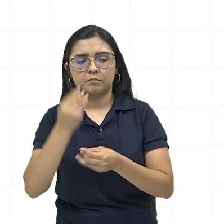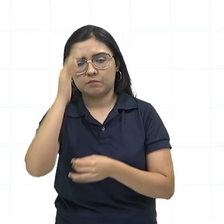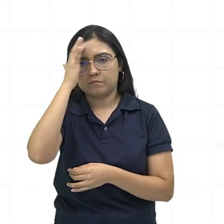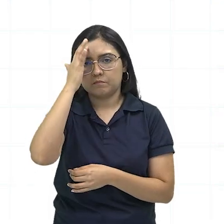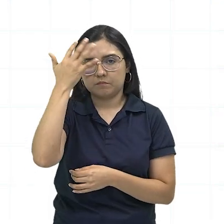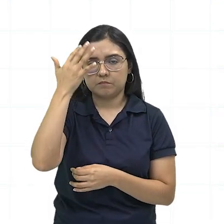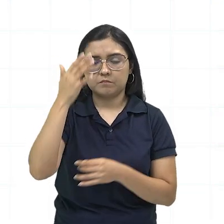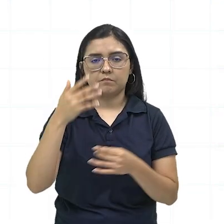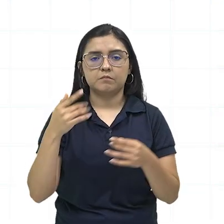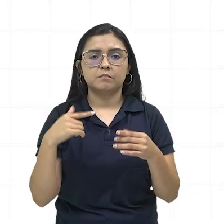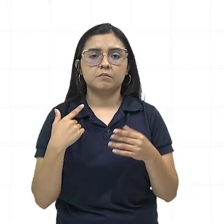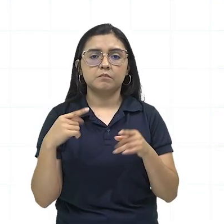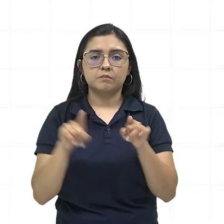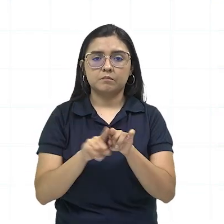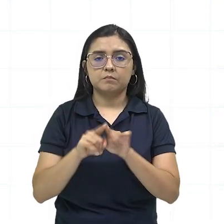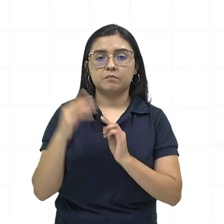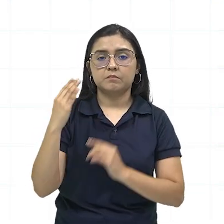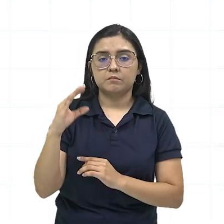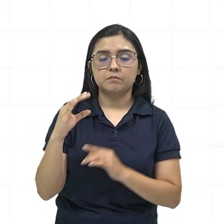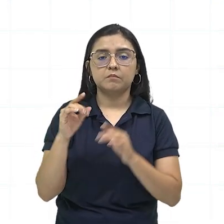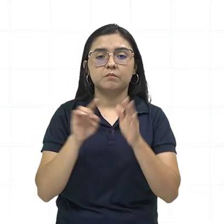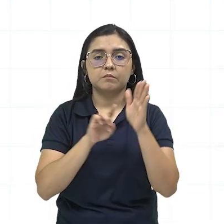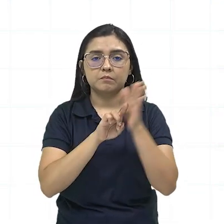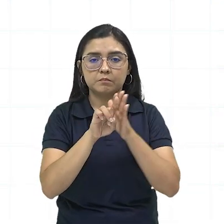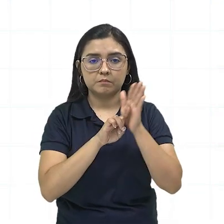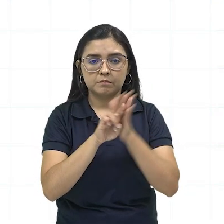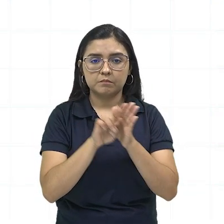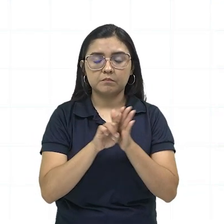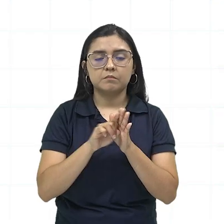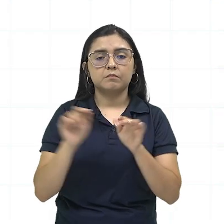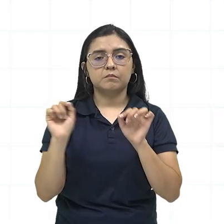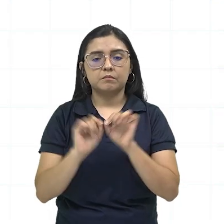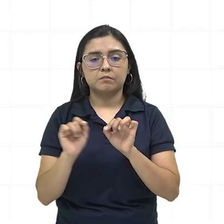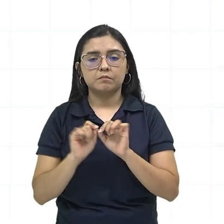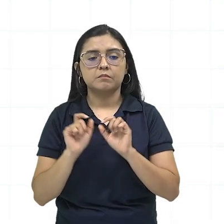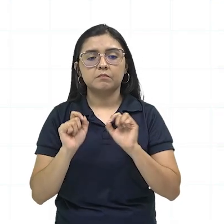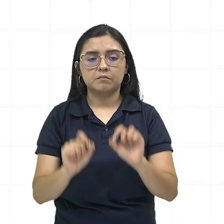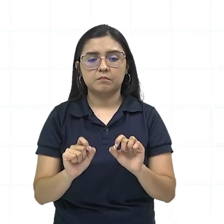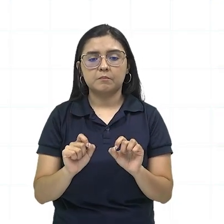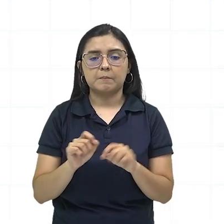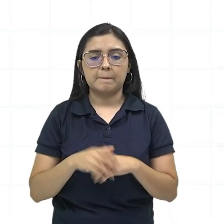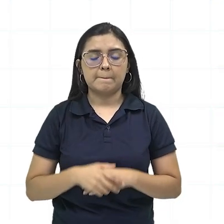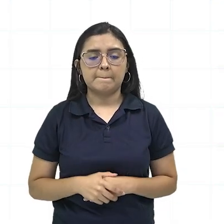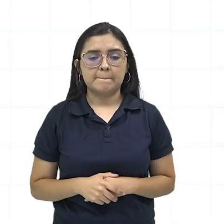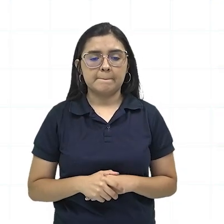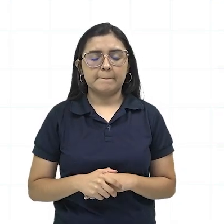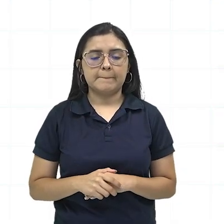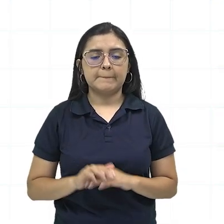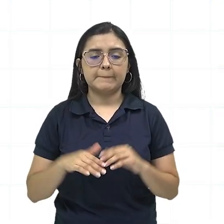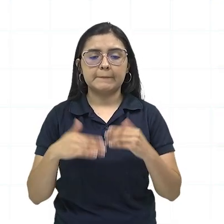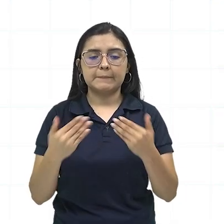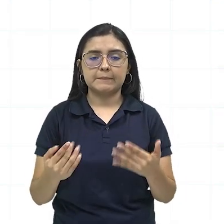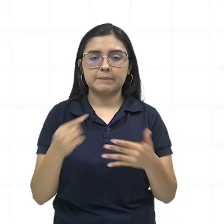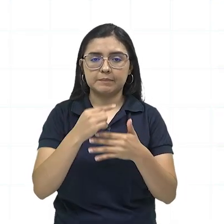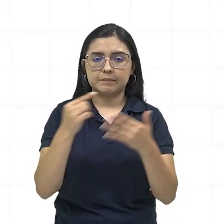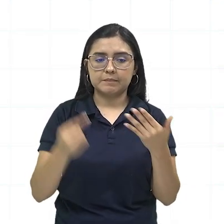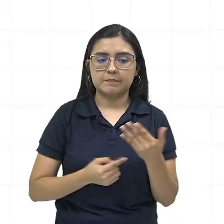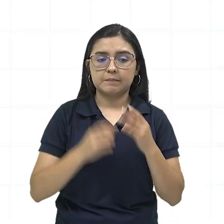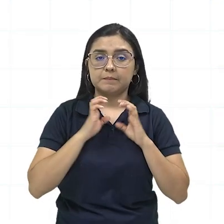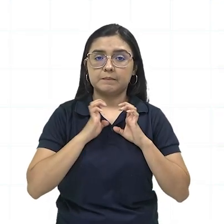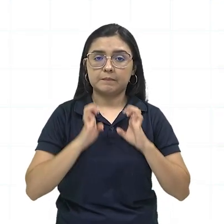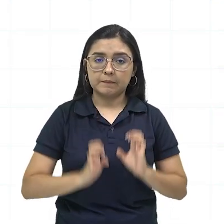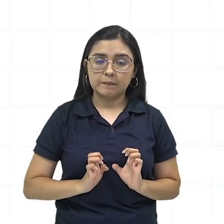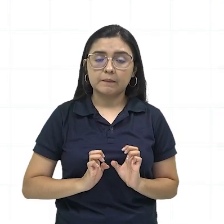também. O que os cientistas, o que está sendo pesquisado, o que está sendo feito a respeito daquilo. Então essas medidas éticas